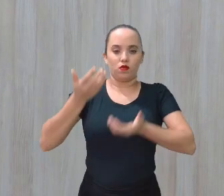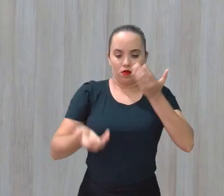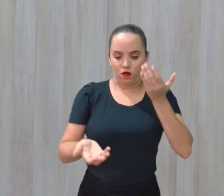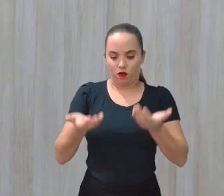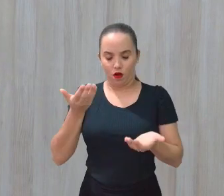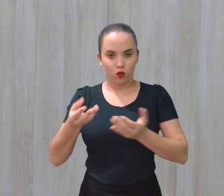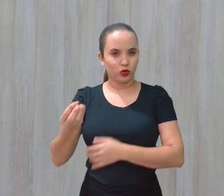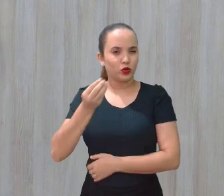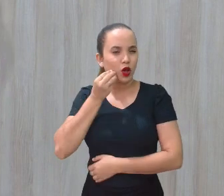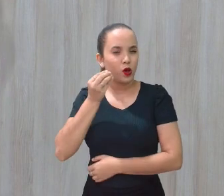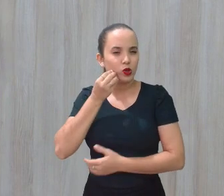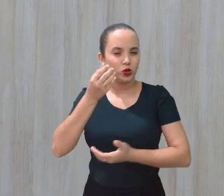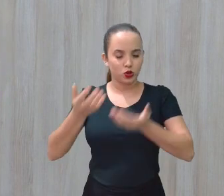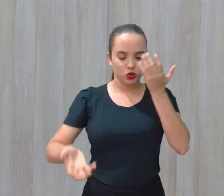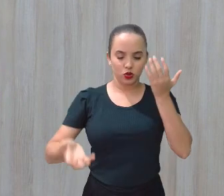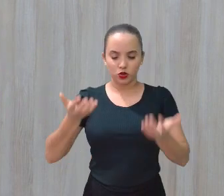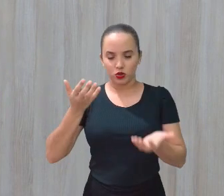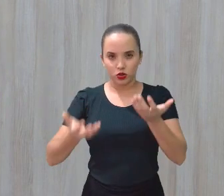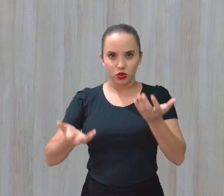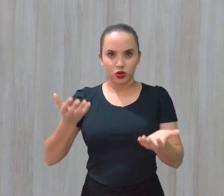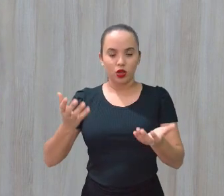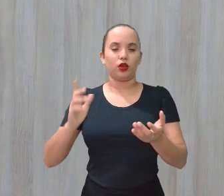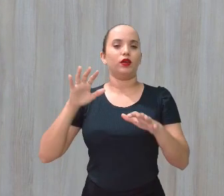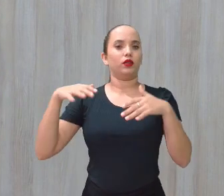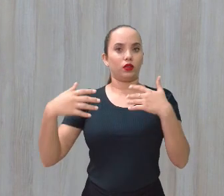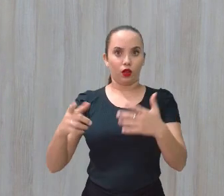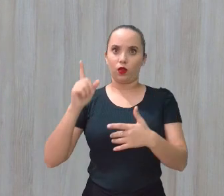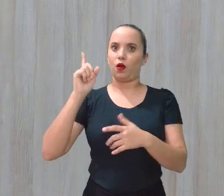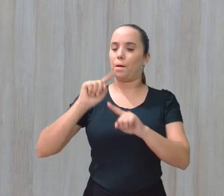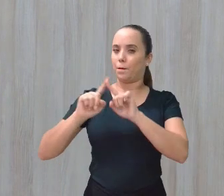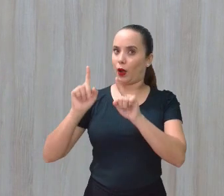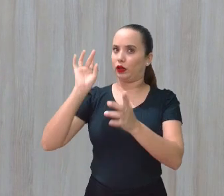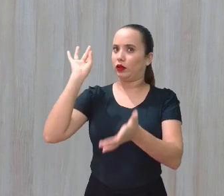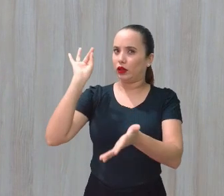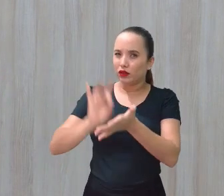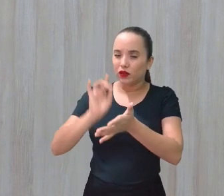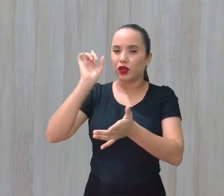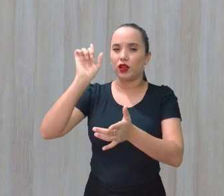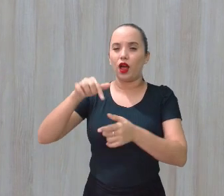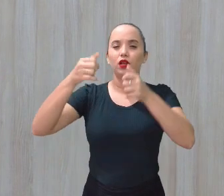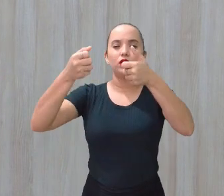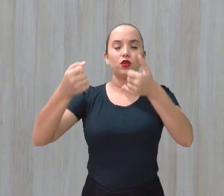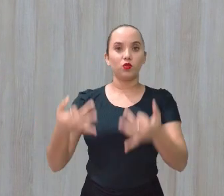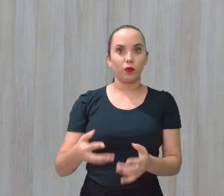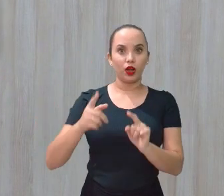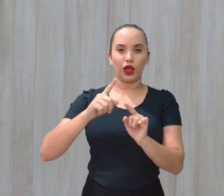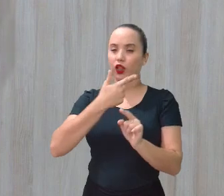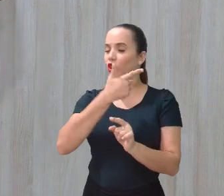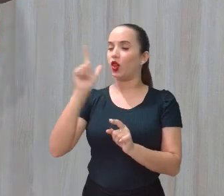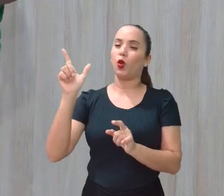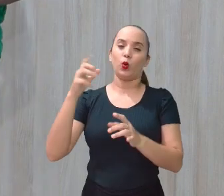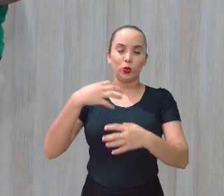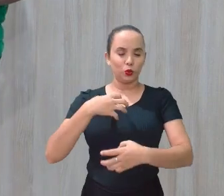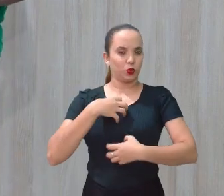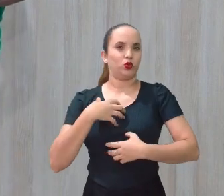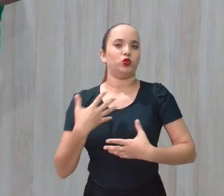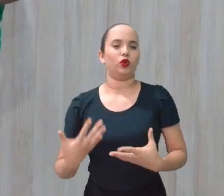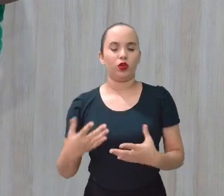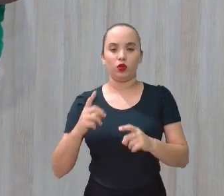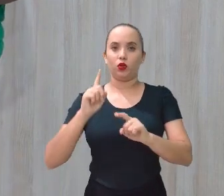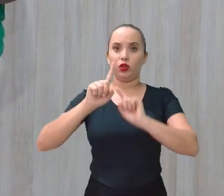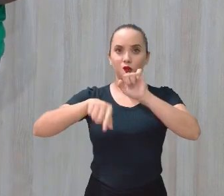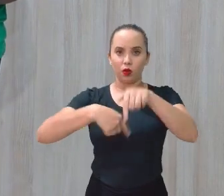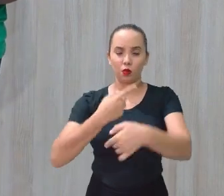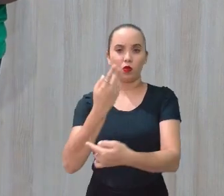na aula anterior a gente viu que, na verdade, isso é explicado de uma outra forma. Só que depois que a gente compreende isso, a gente aplica a técnica que se